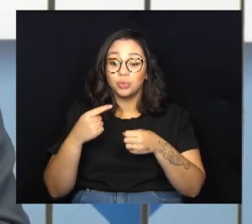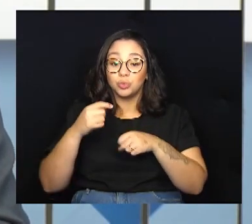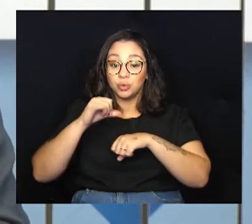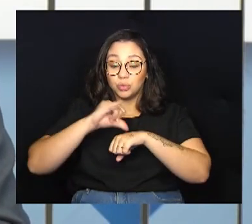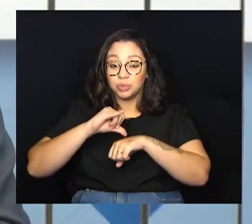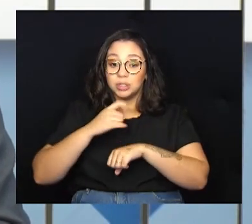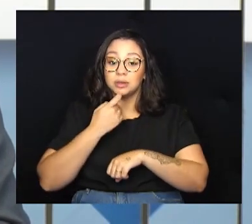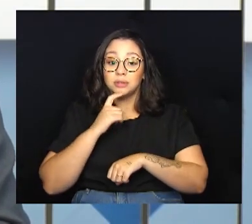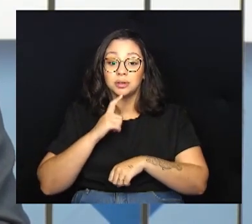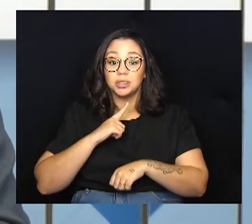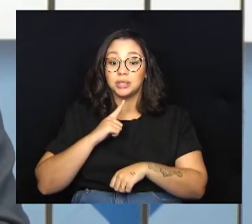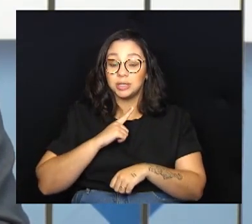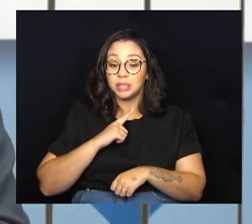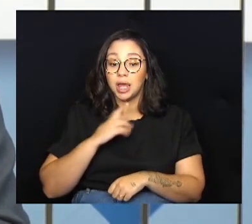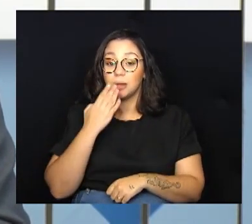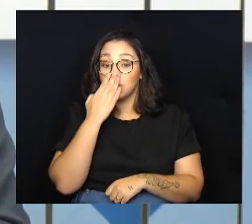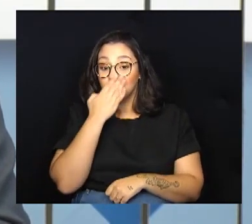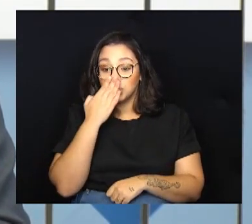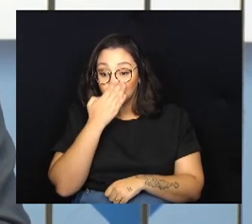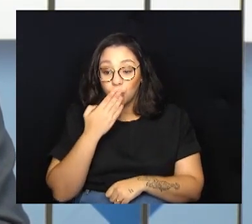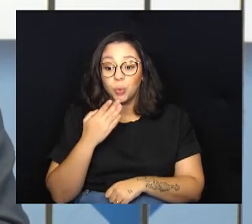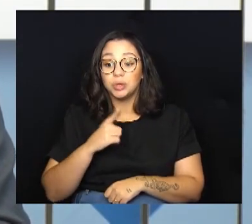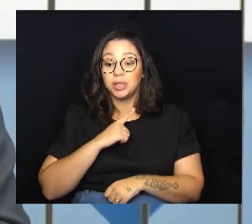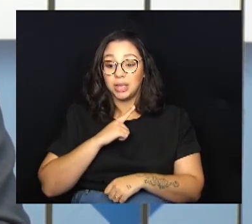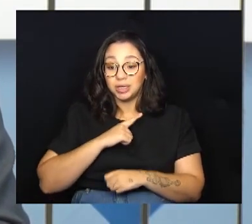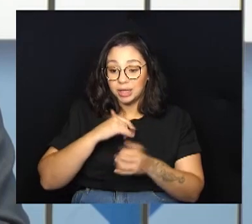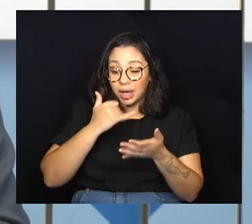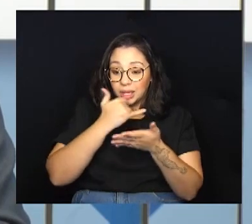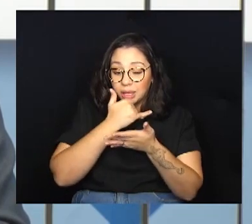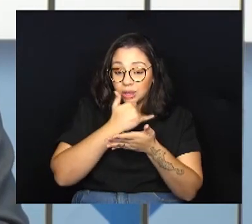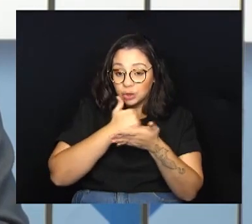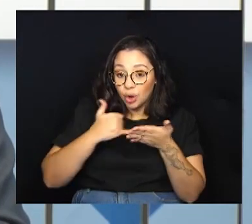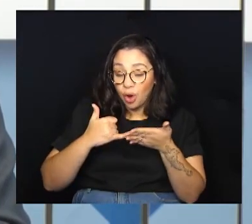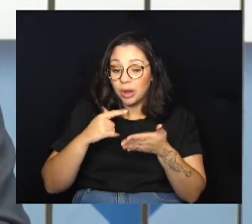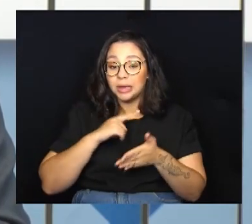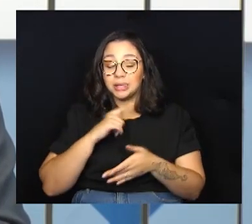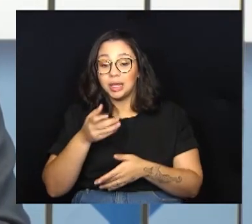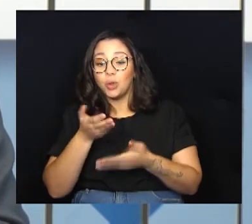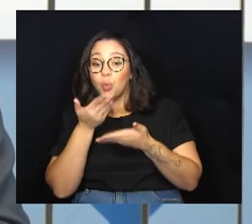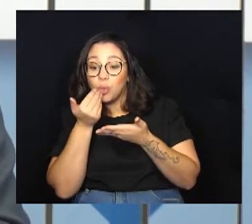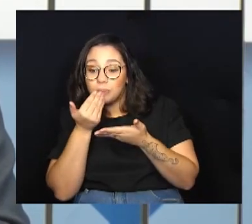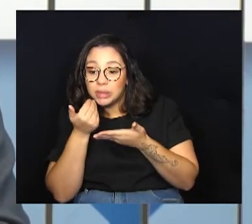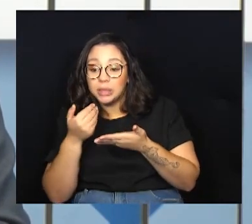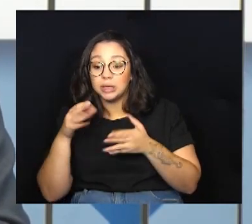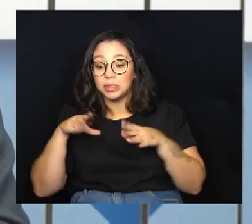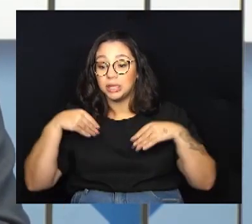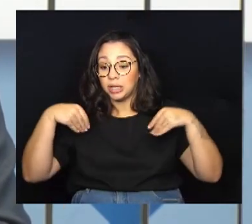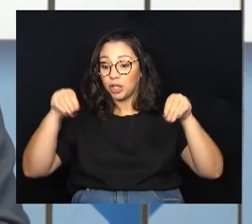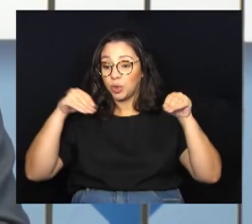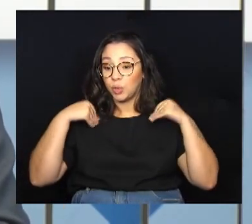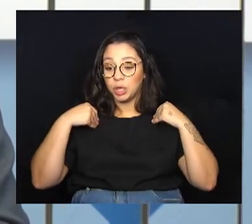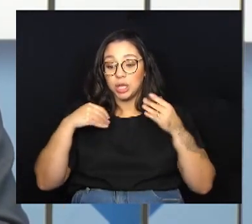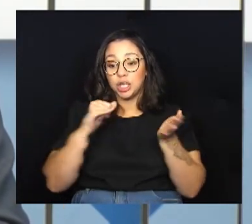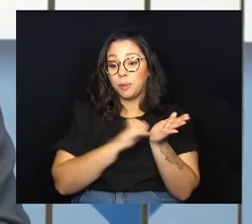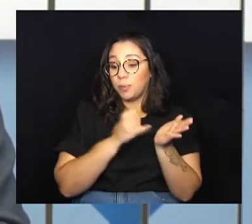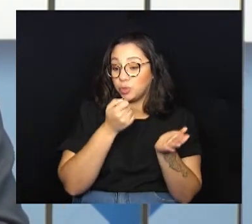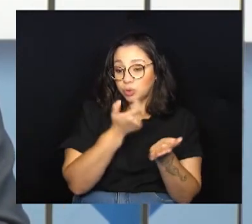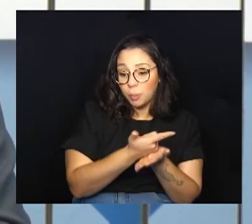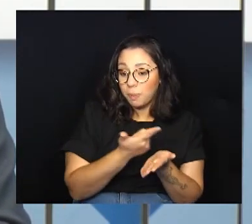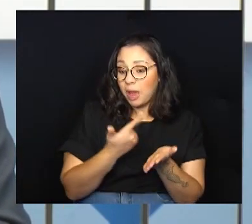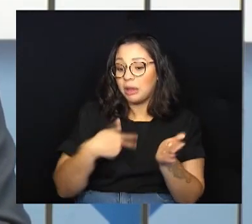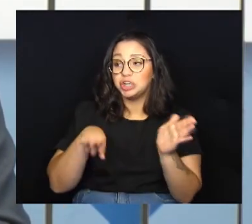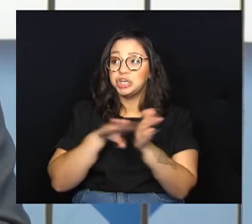de figurinha, né, com uma coloração diferente da pedra, vermelha, a pedra do Homem-Aranha, a